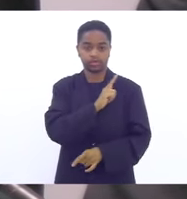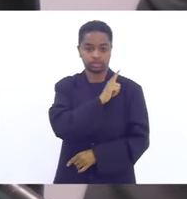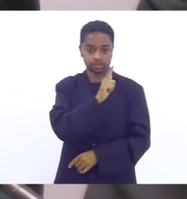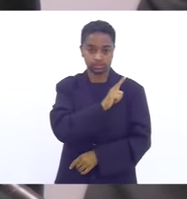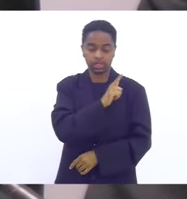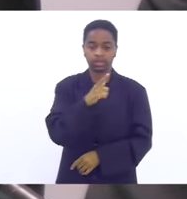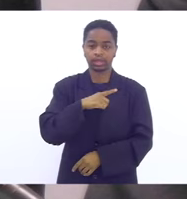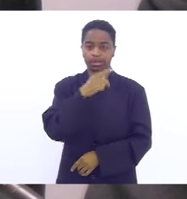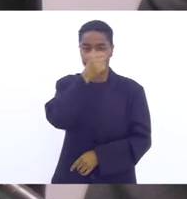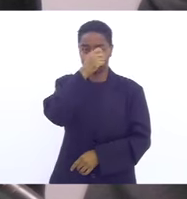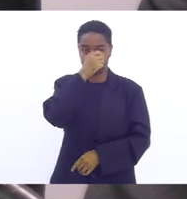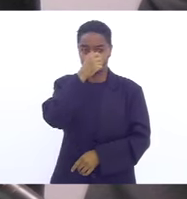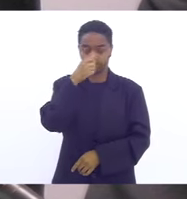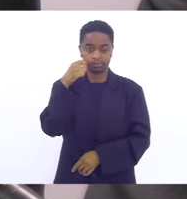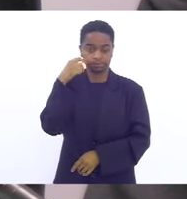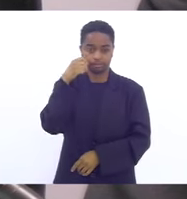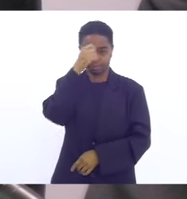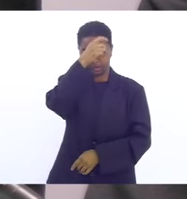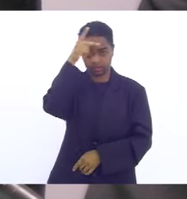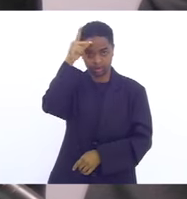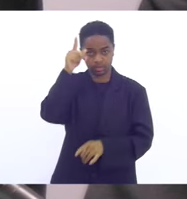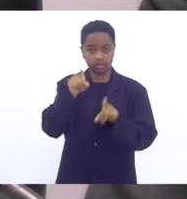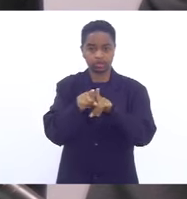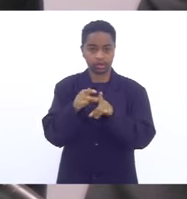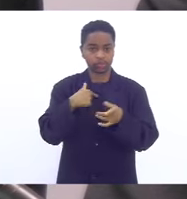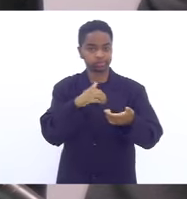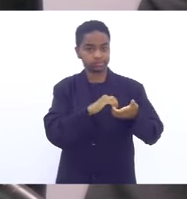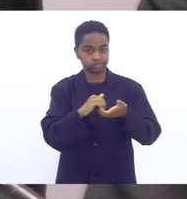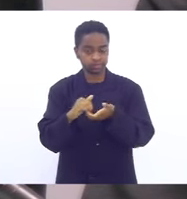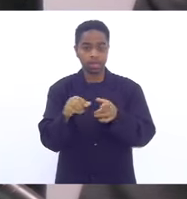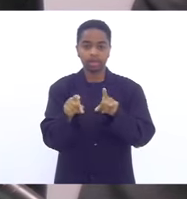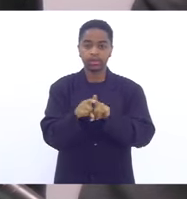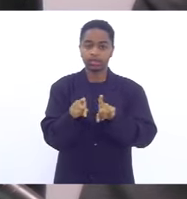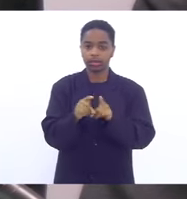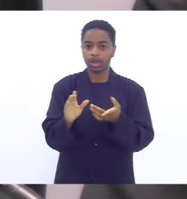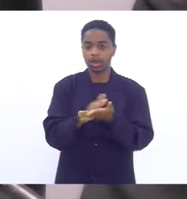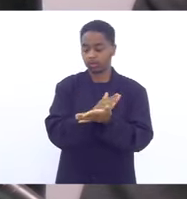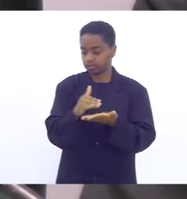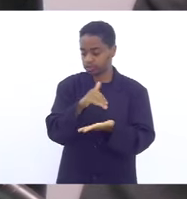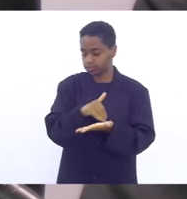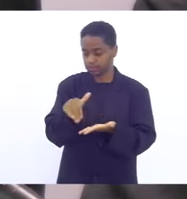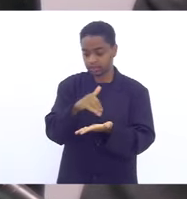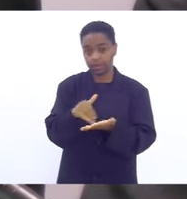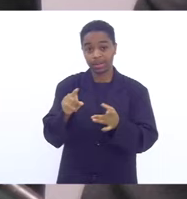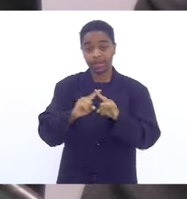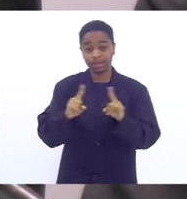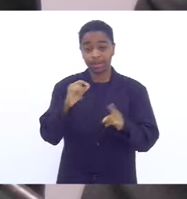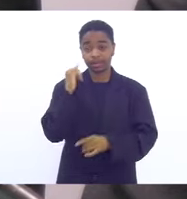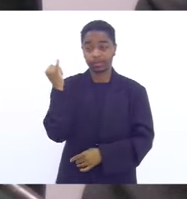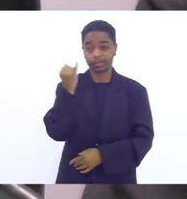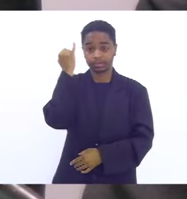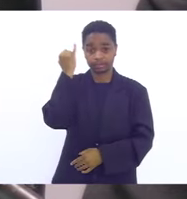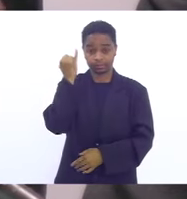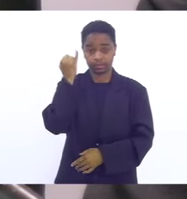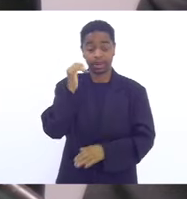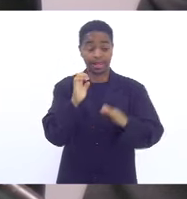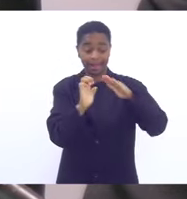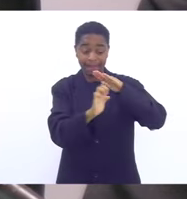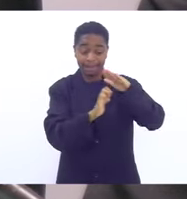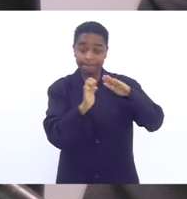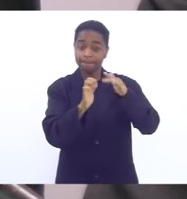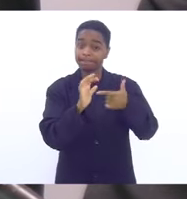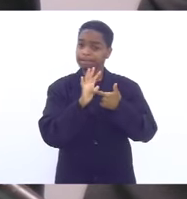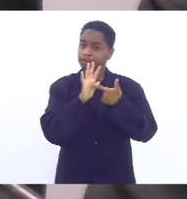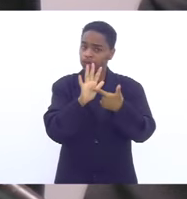aqui prefeitos, da qual tem a minha saudação, alguns secretários, mas é importante que a empresa dê a